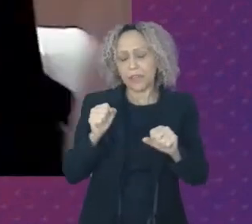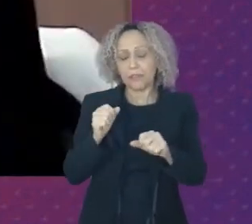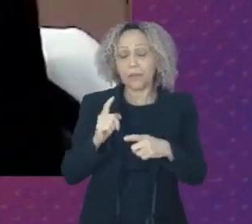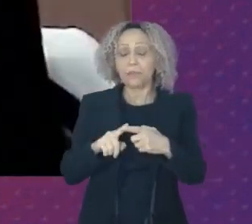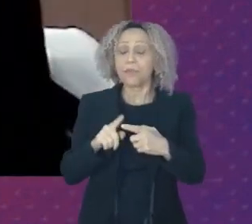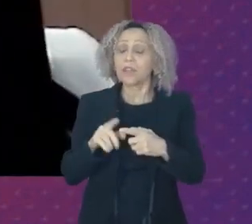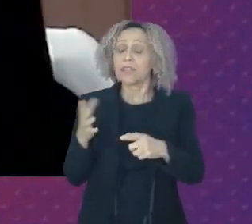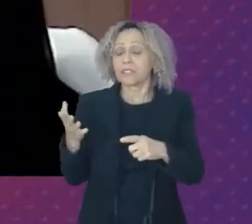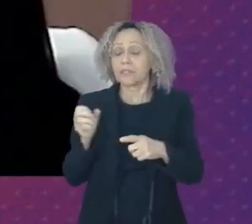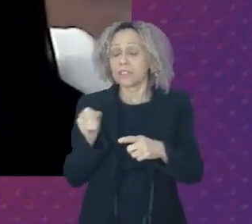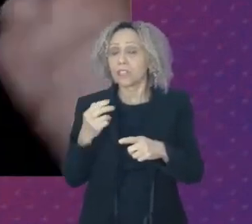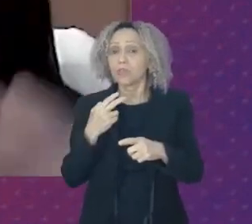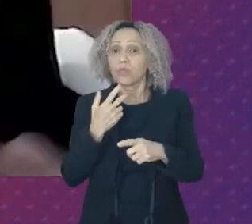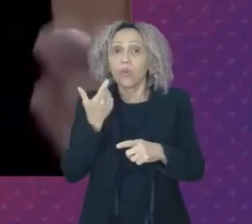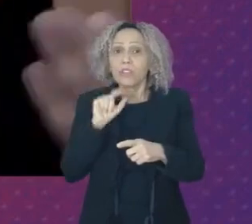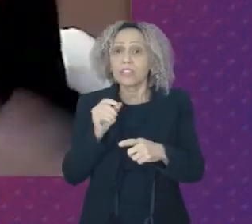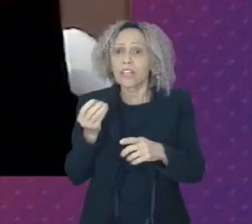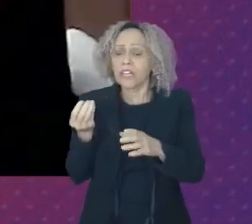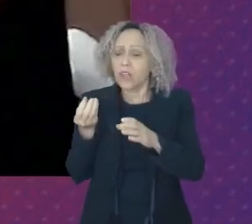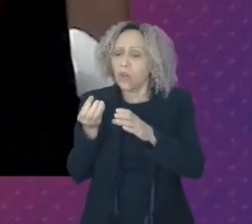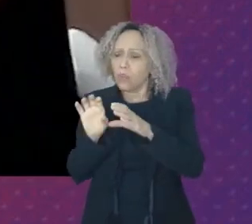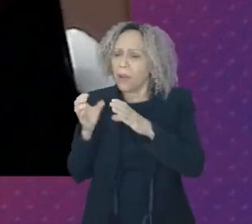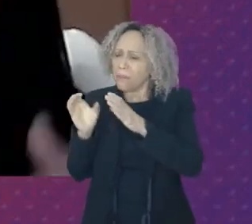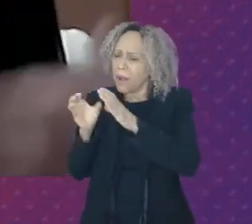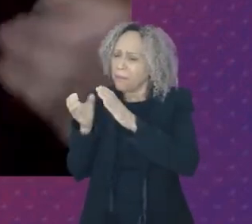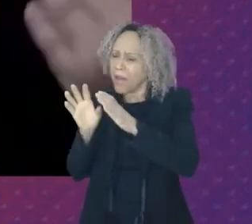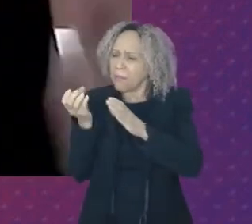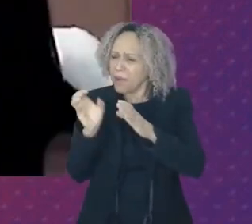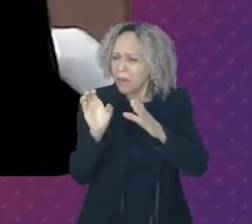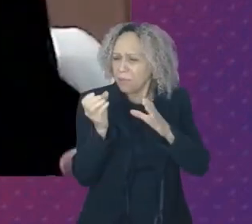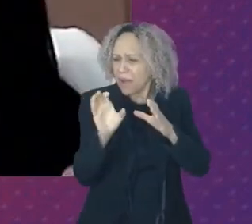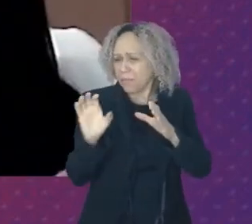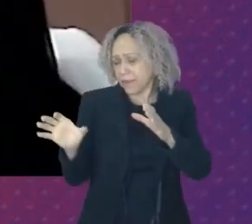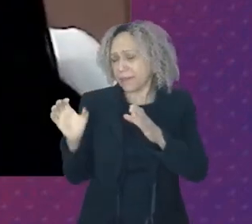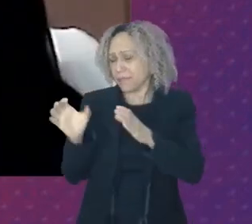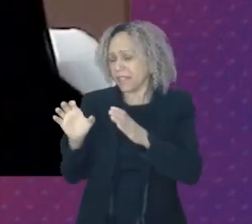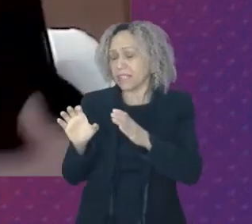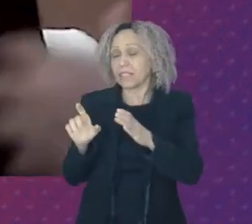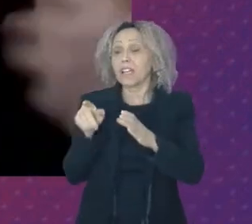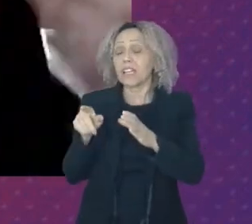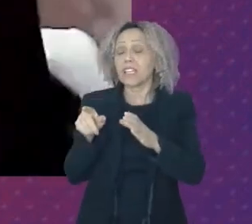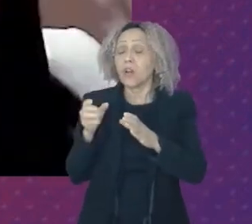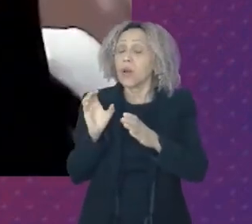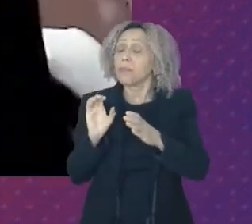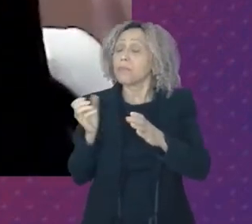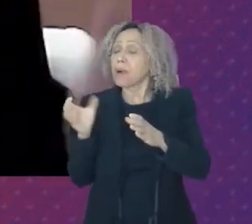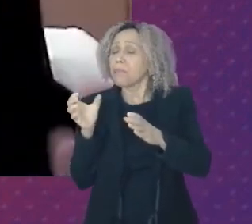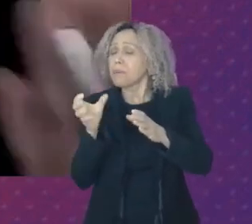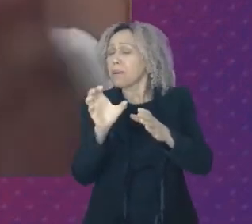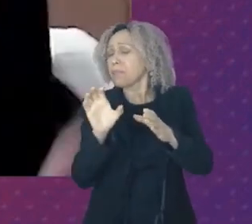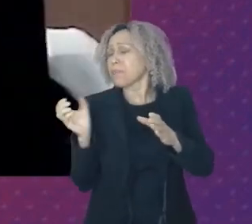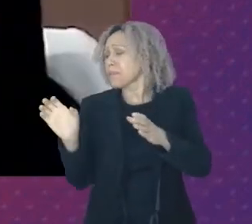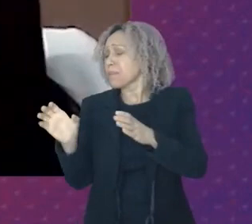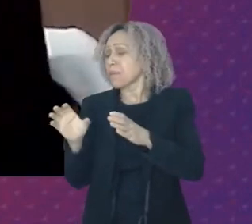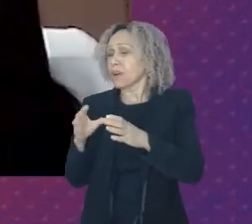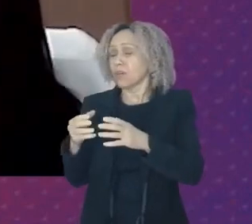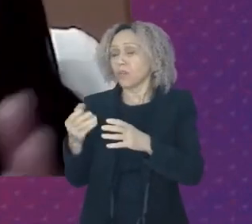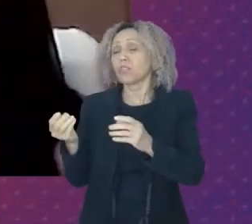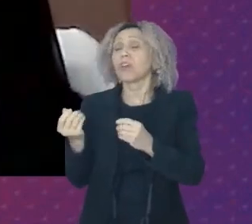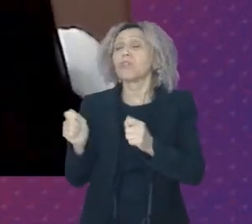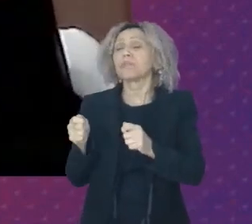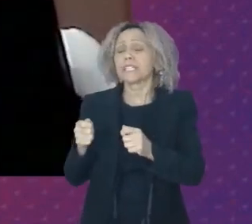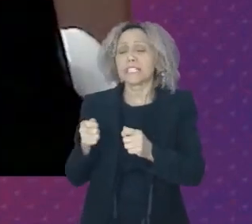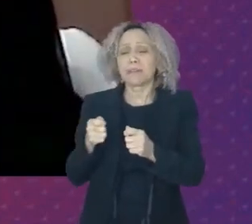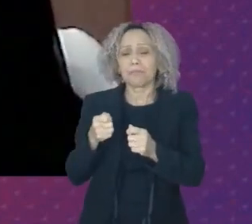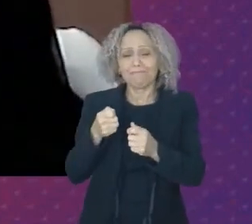muitos conteúdos, porque muitos conteúdos exigem muita equipe e exige muita verba. Existe